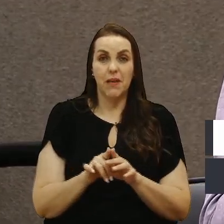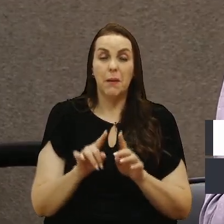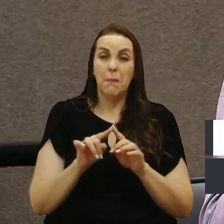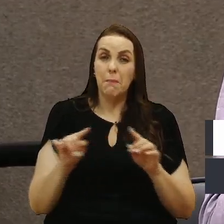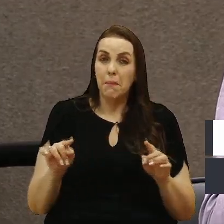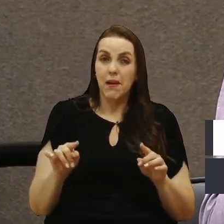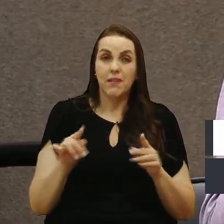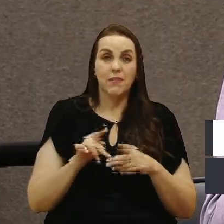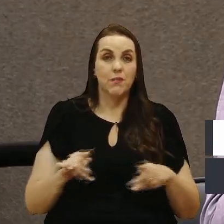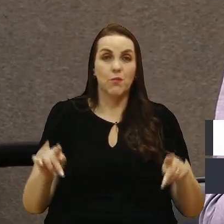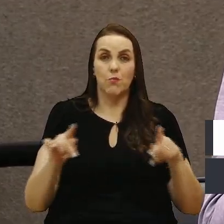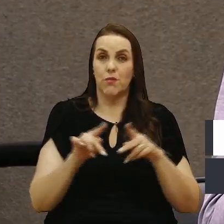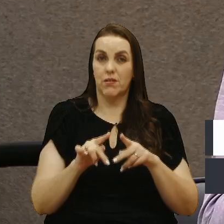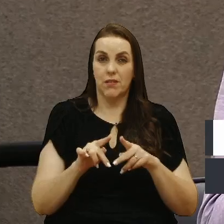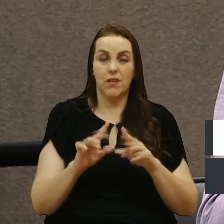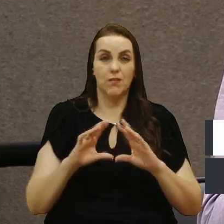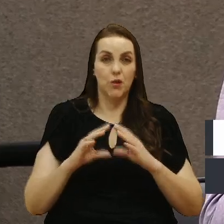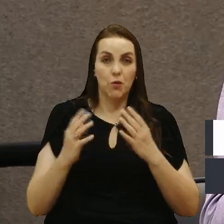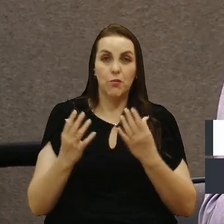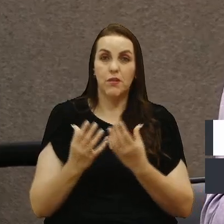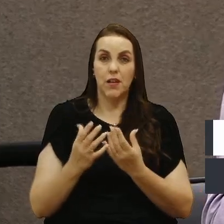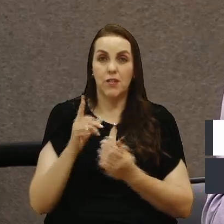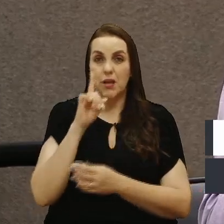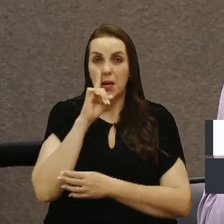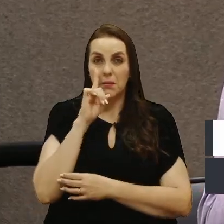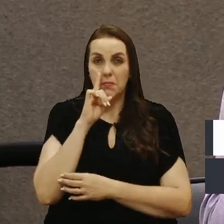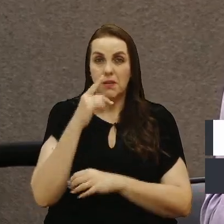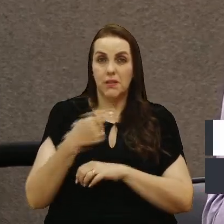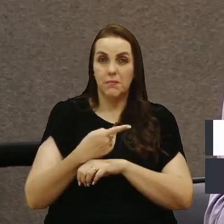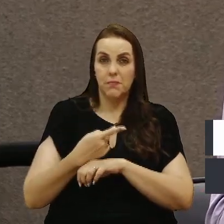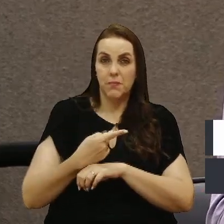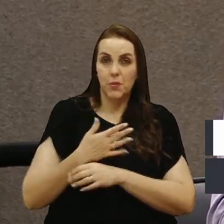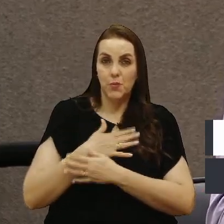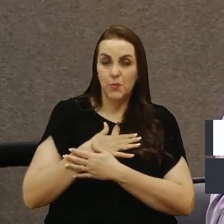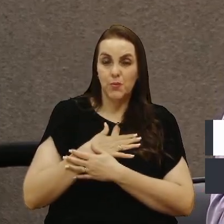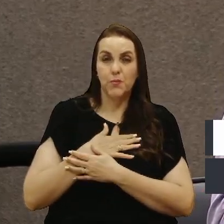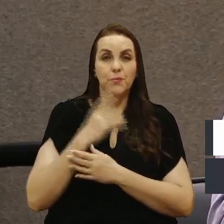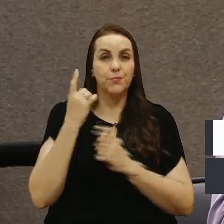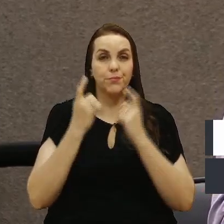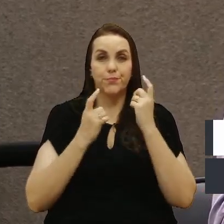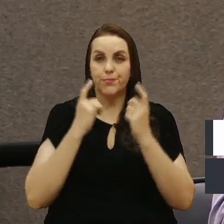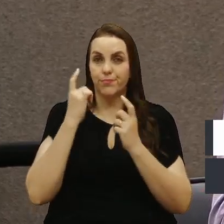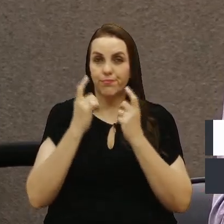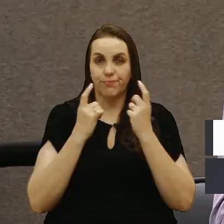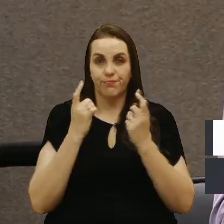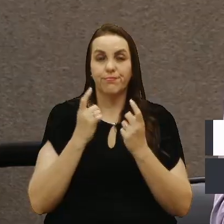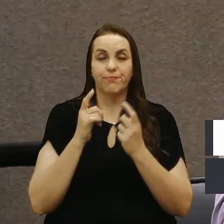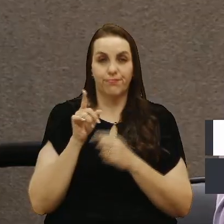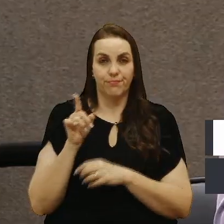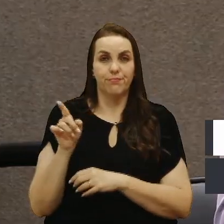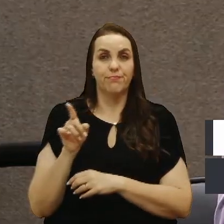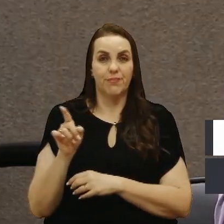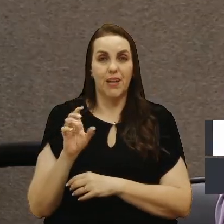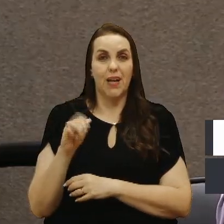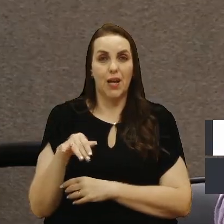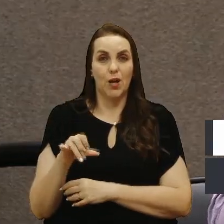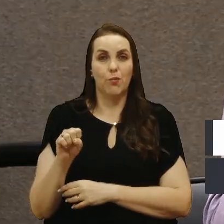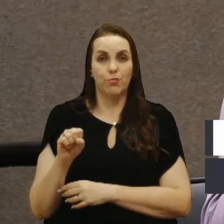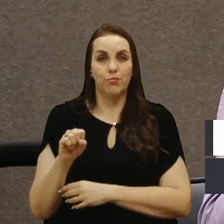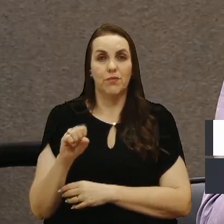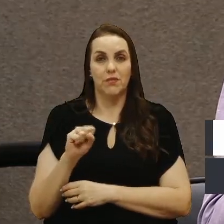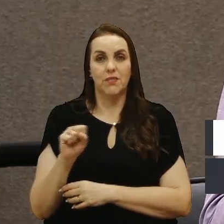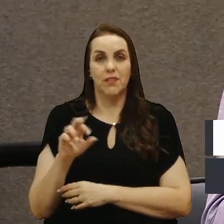ali, a comunidade, as mães que tantos precisam, que me procuram, a gente está muito preocupado com essa questão do Campos da Serra, assim, com essas moradias